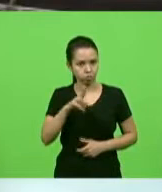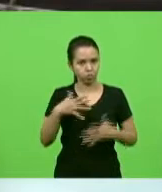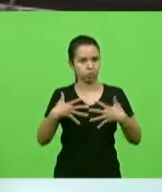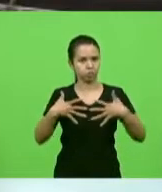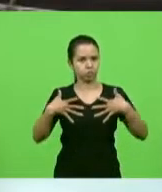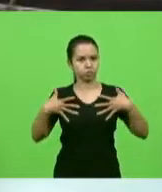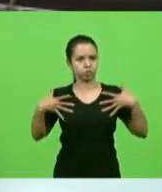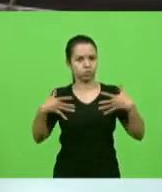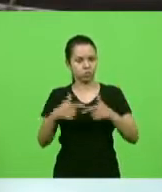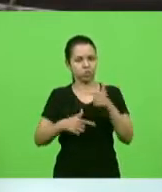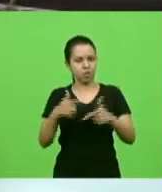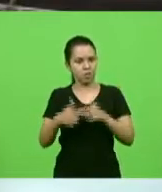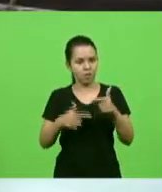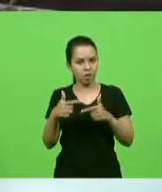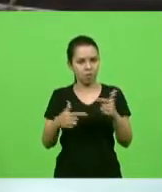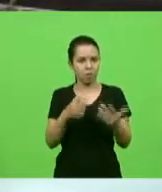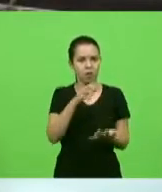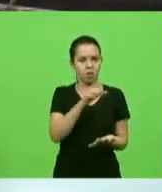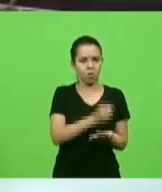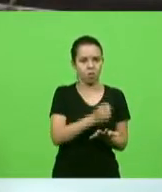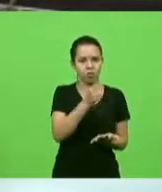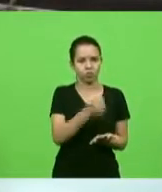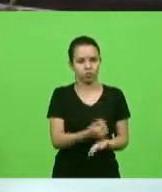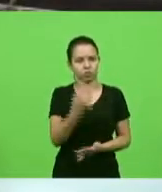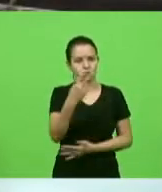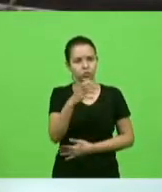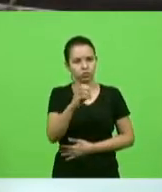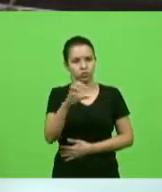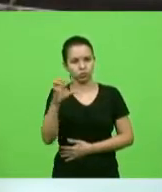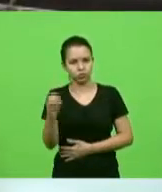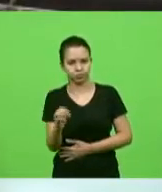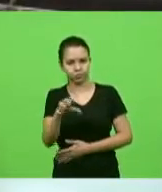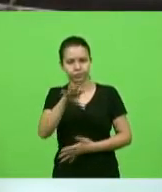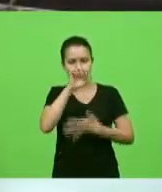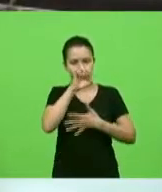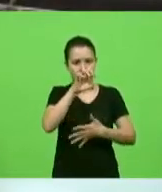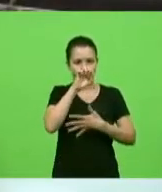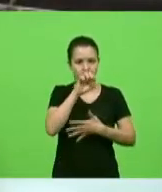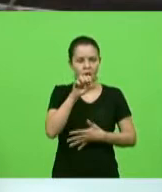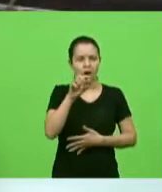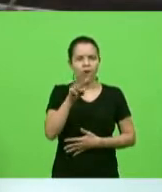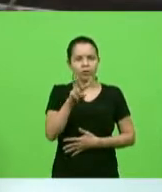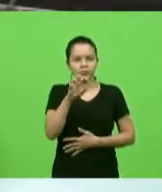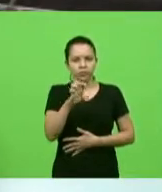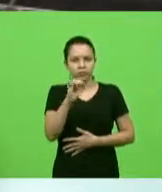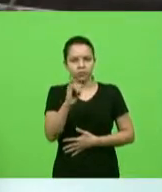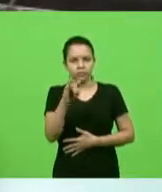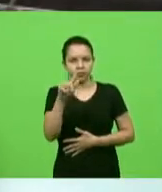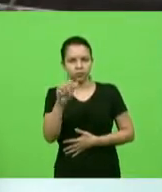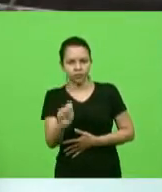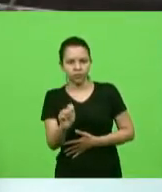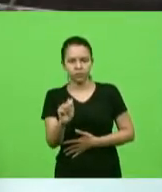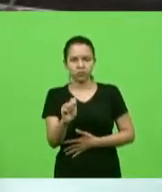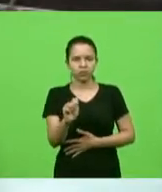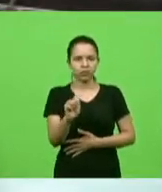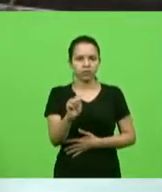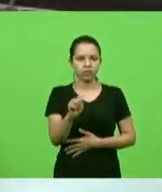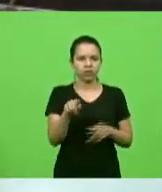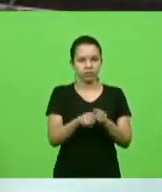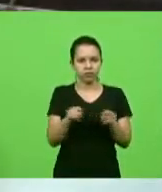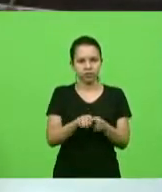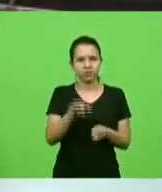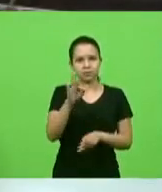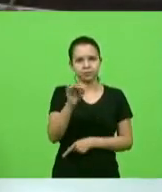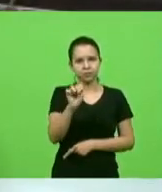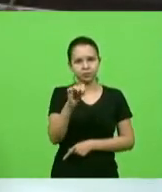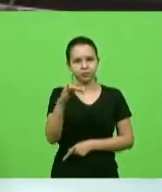cargo que ocupava para a contratação dos 200 respiradores da Veiga Média, ao ter indicado Fábio Guasto e Leandro Barros à